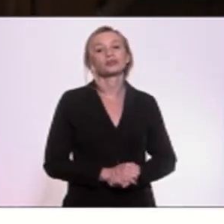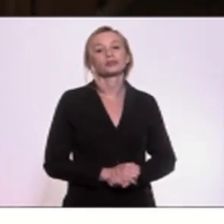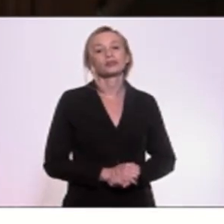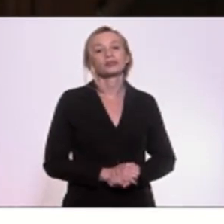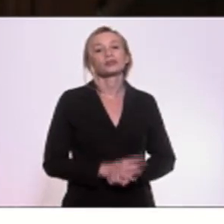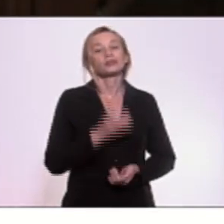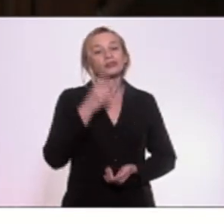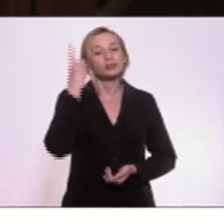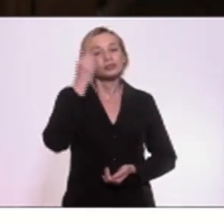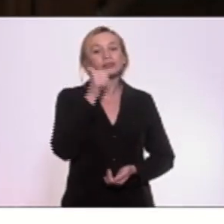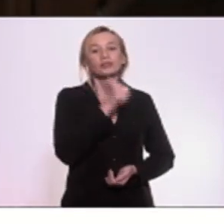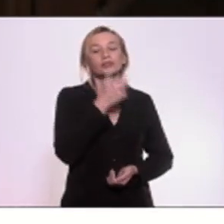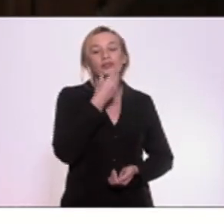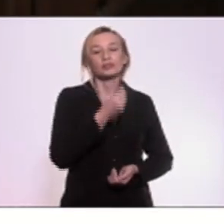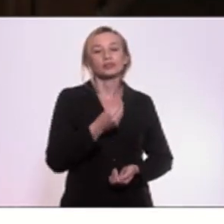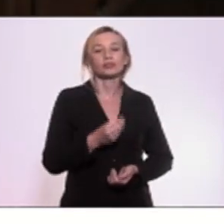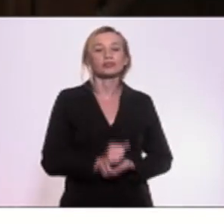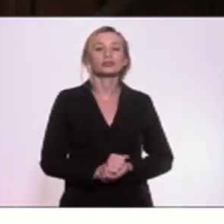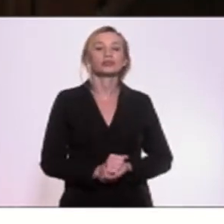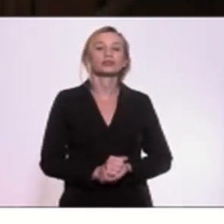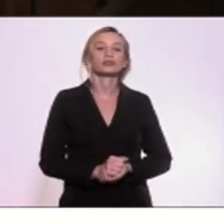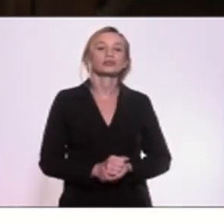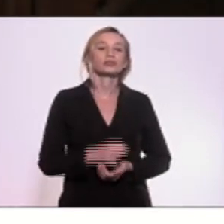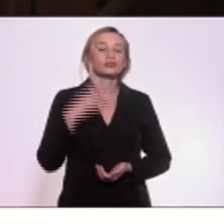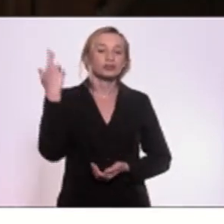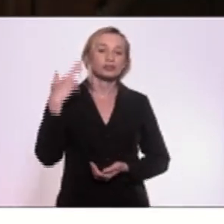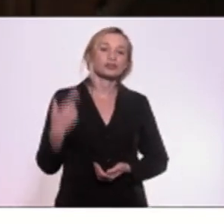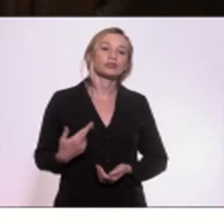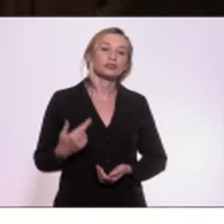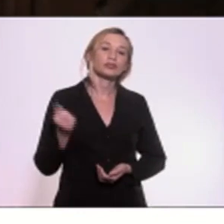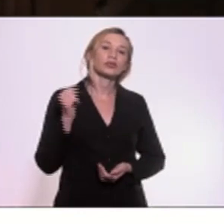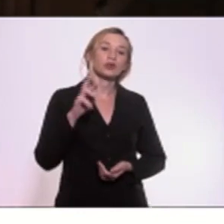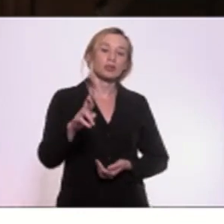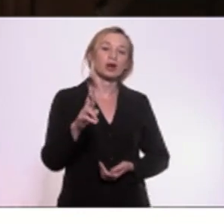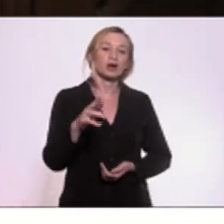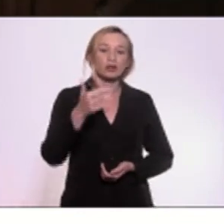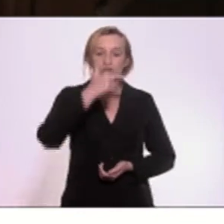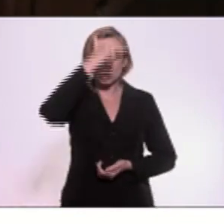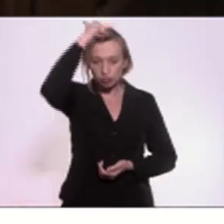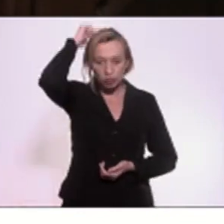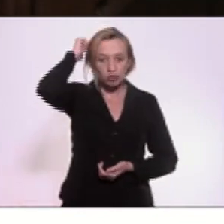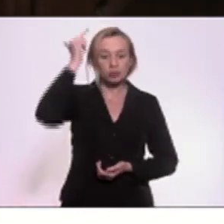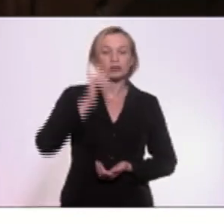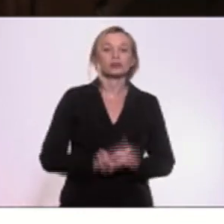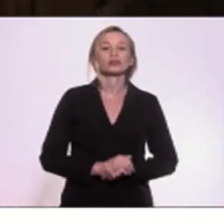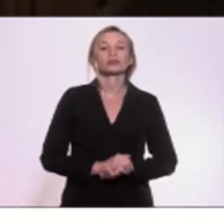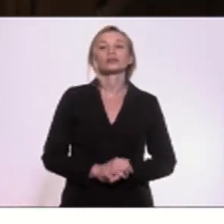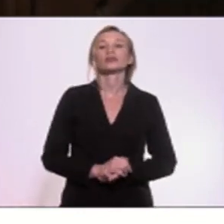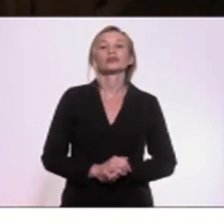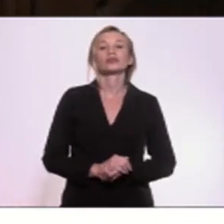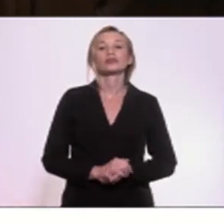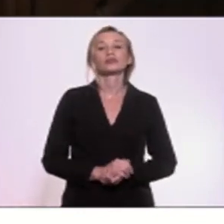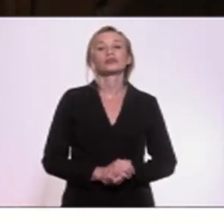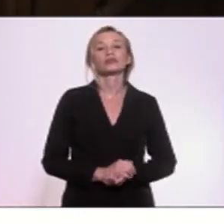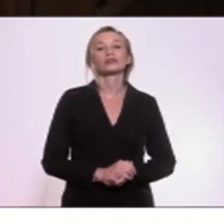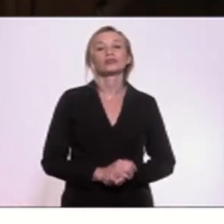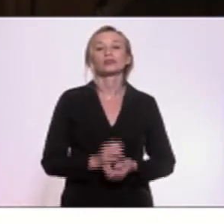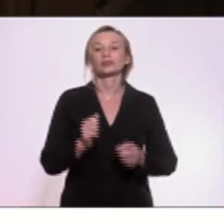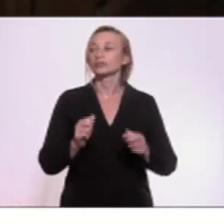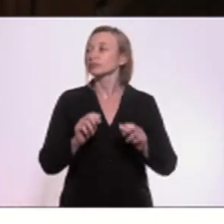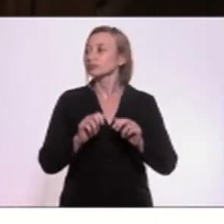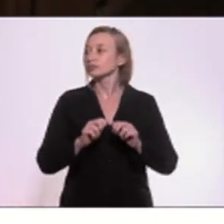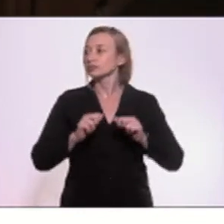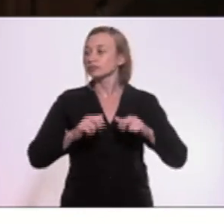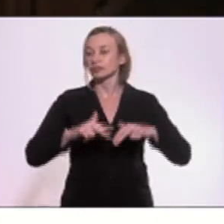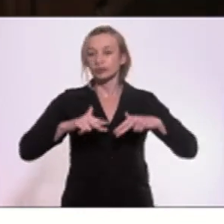deputadas, deputados aqui presentes, Renata Souza, Eliomar Coelho, Luiz Paulo, cidadãos nas galerias,